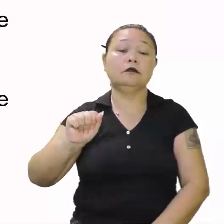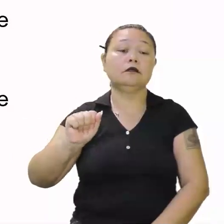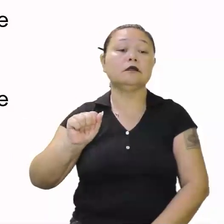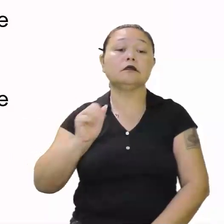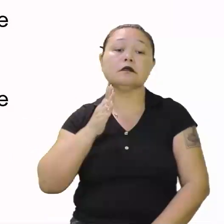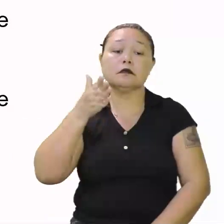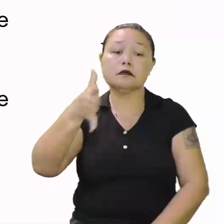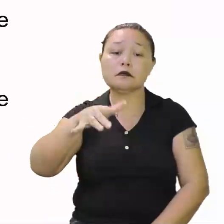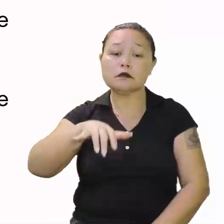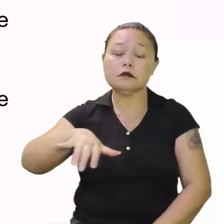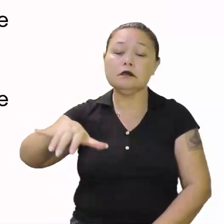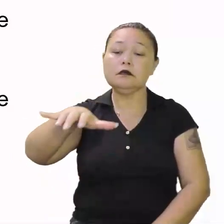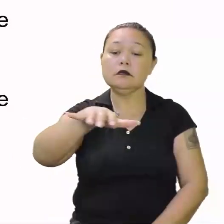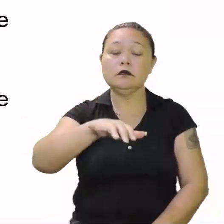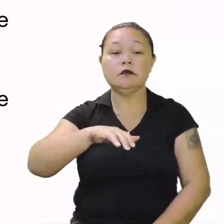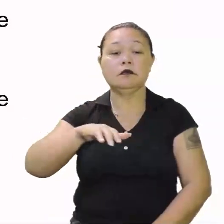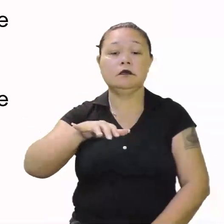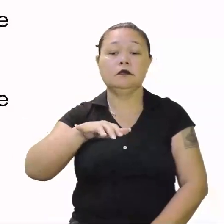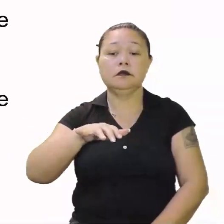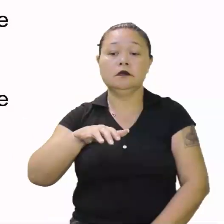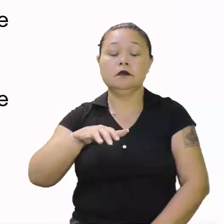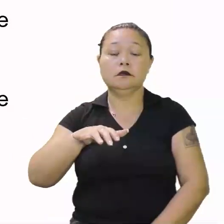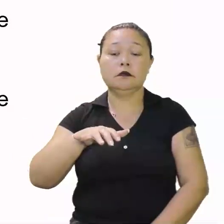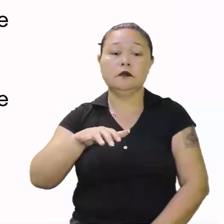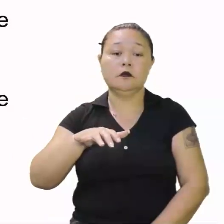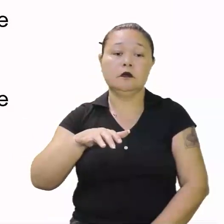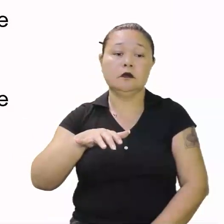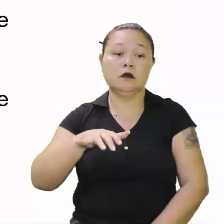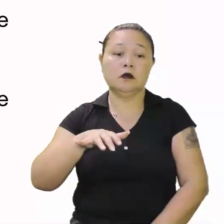se concentravam